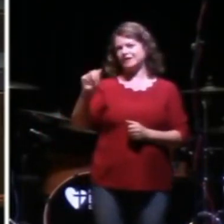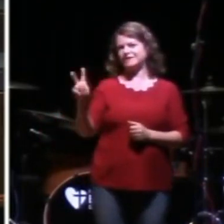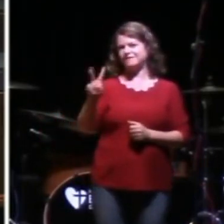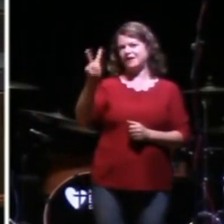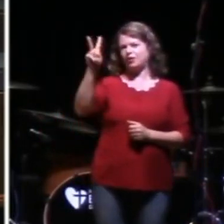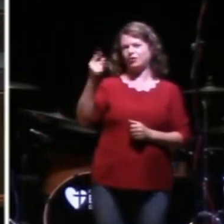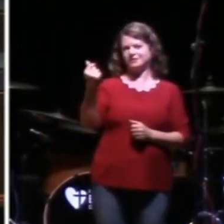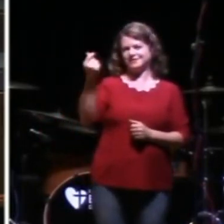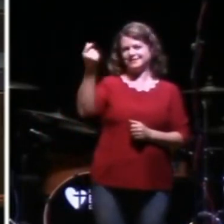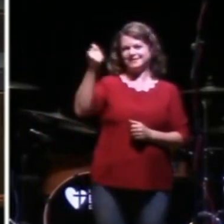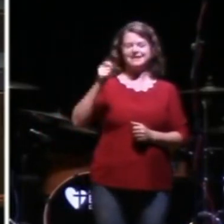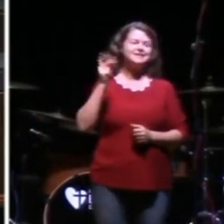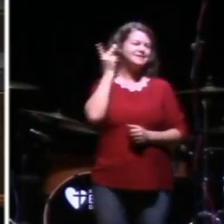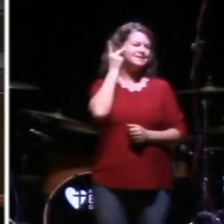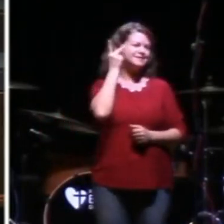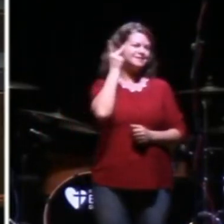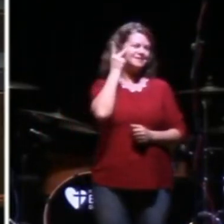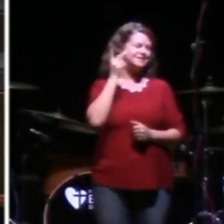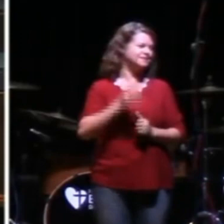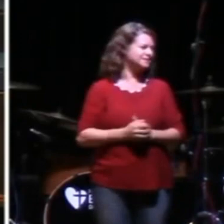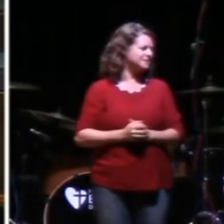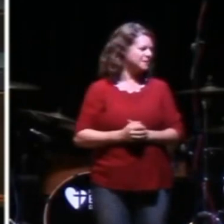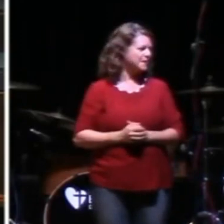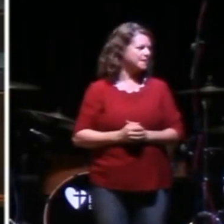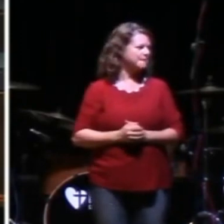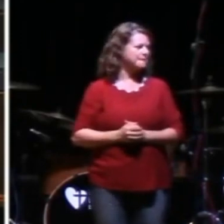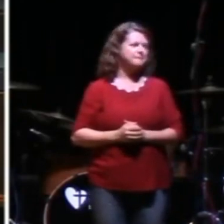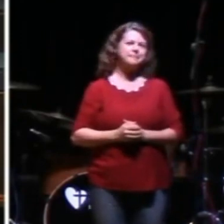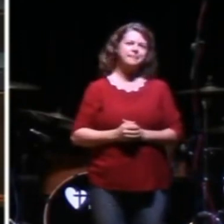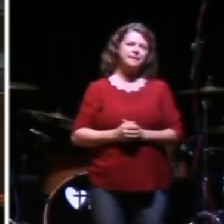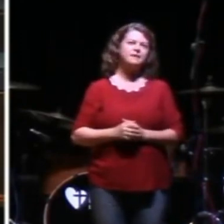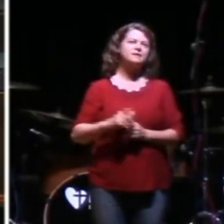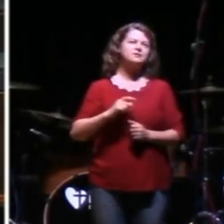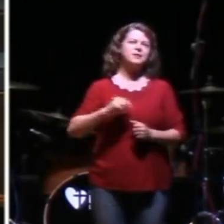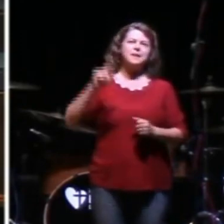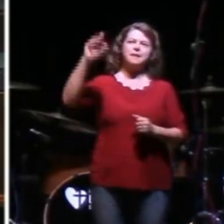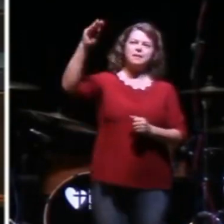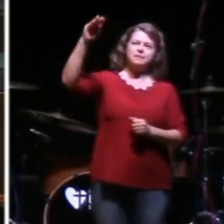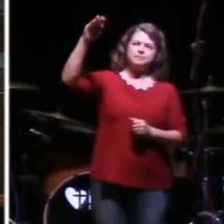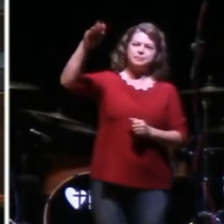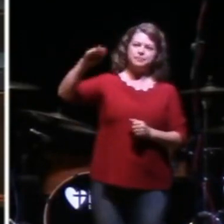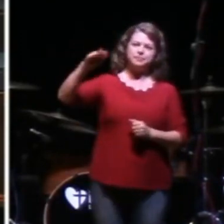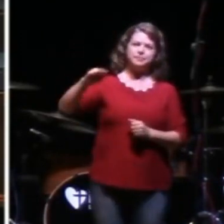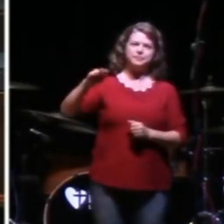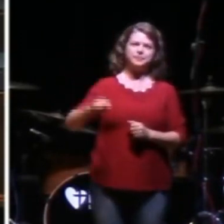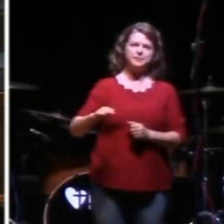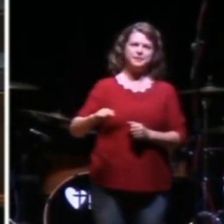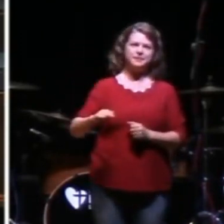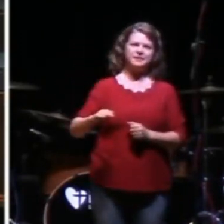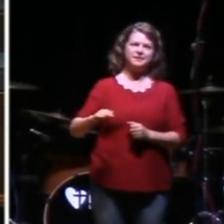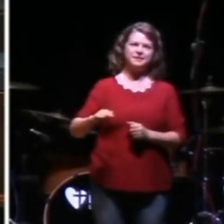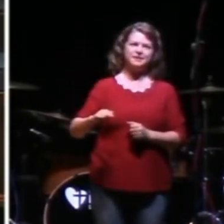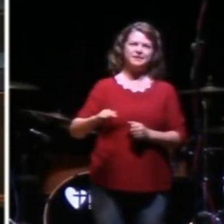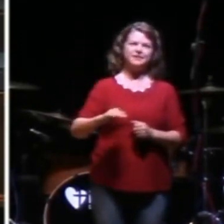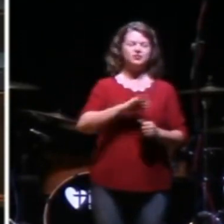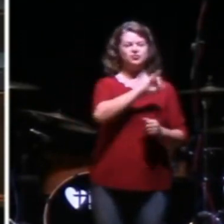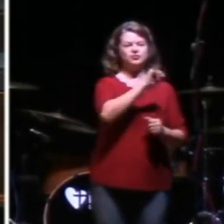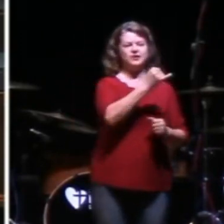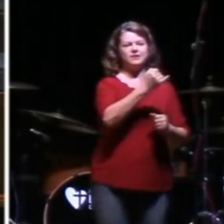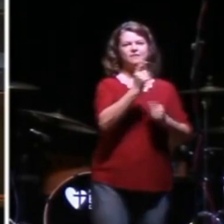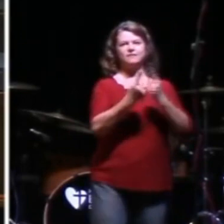que tinha no início do ano janeiro fevereiro março estamos em meados de